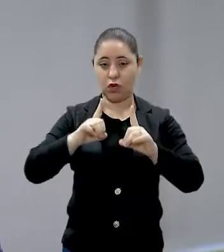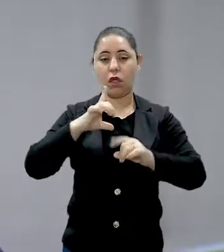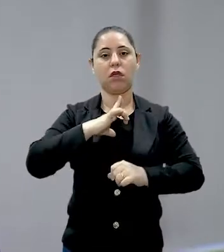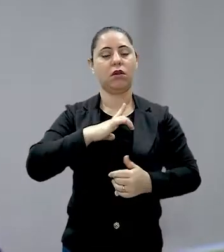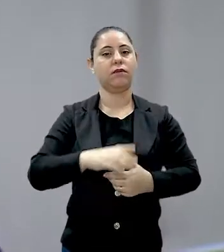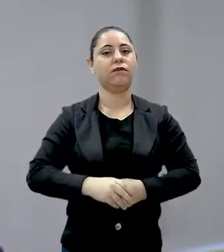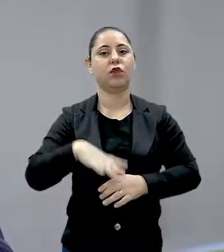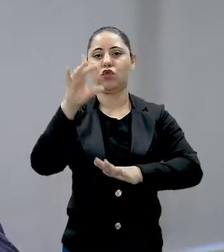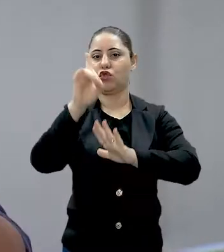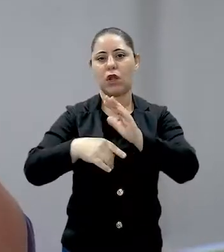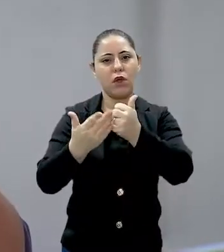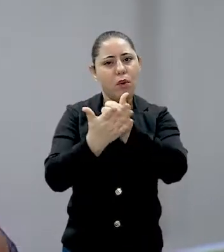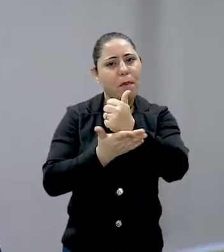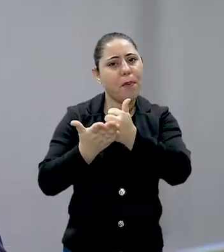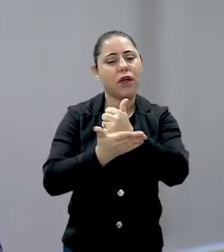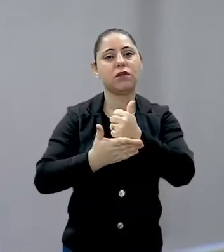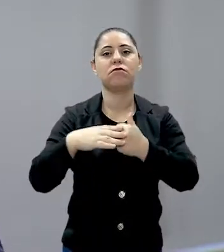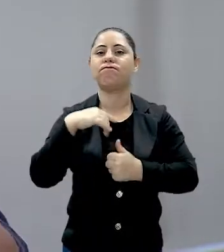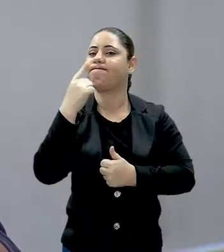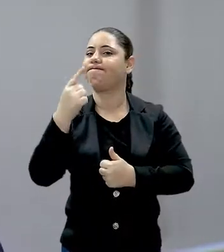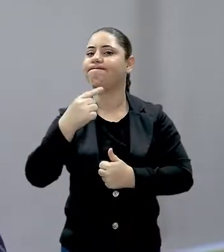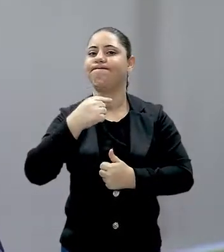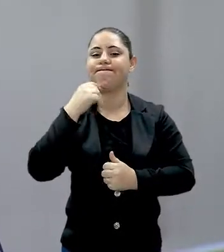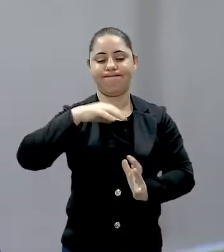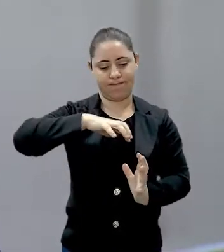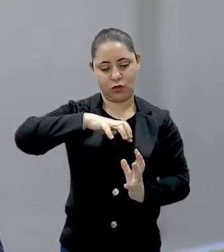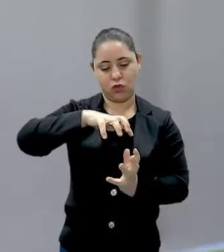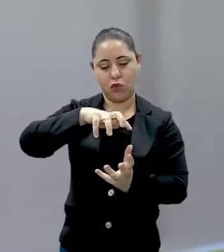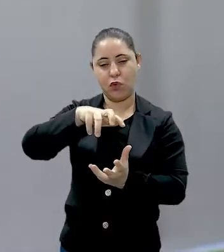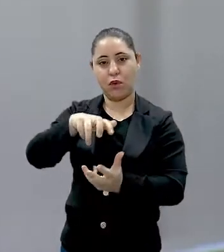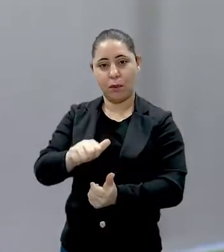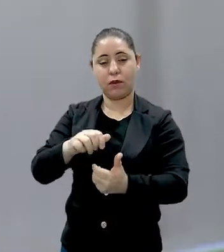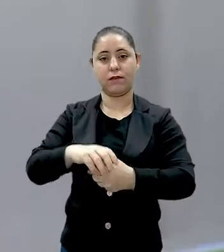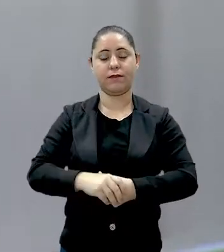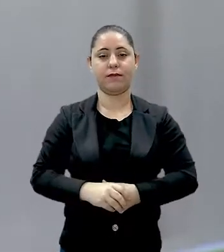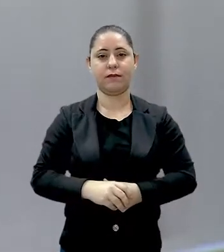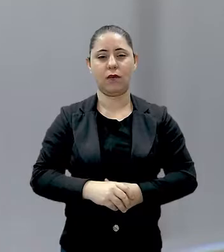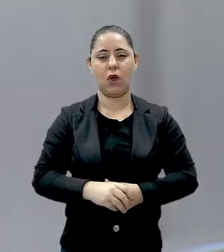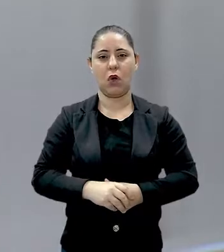com dignidade. Isso é um direito básico, ninguém no mundo